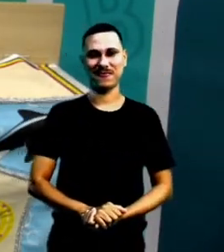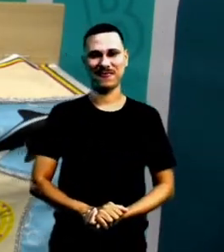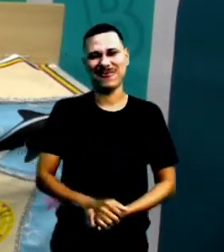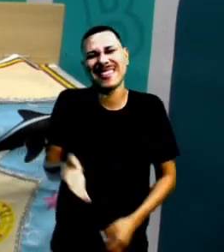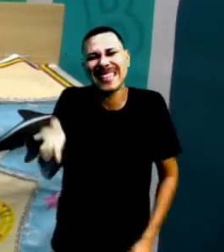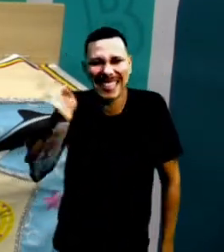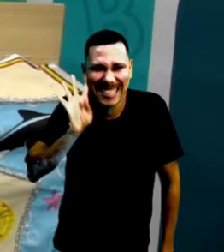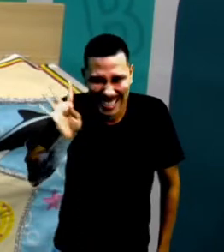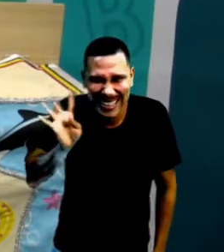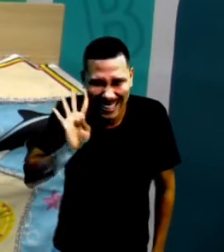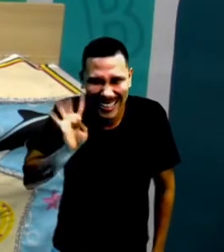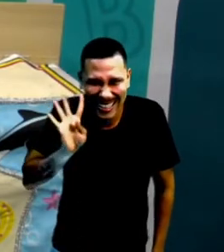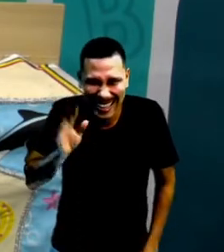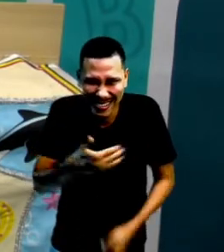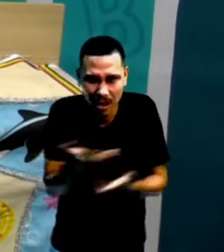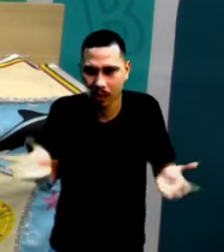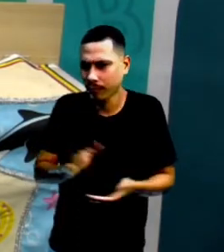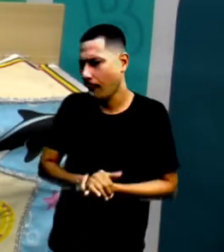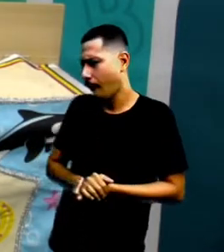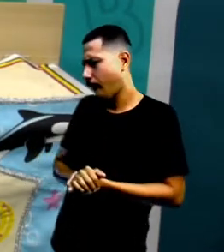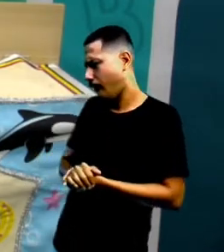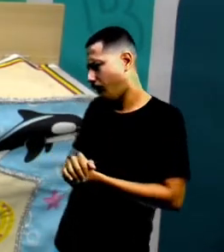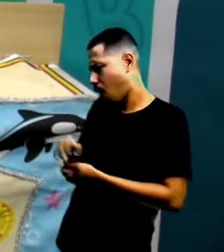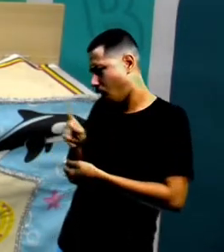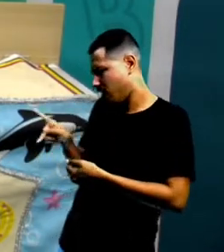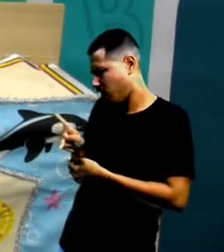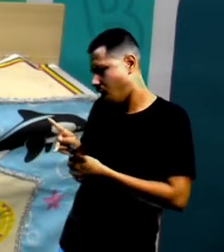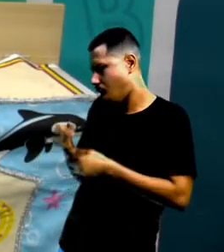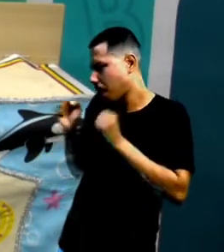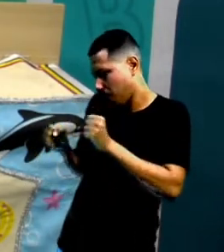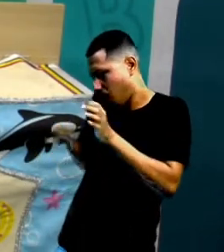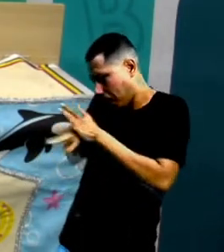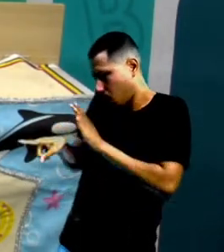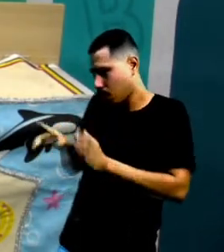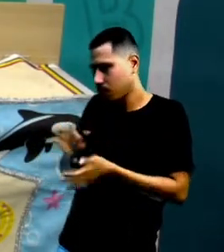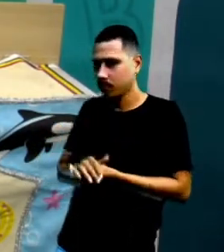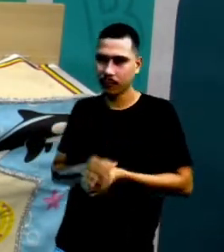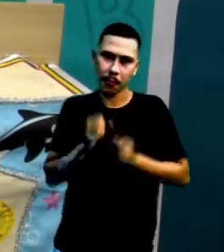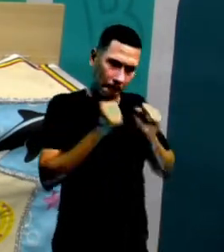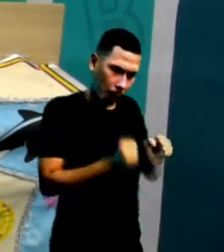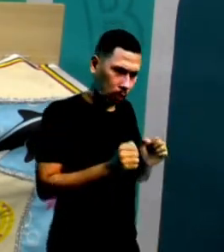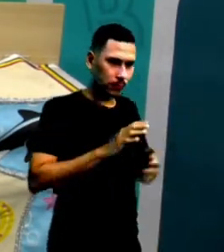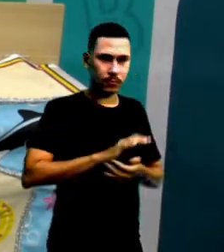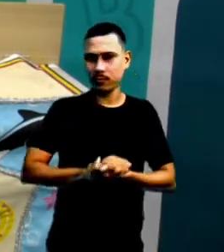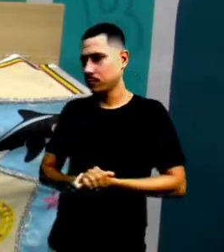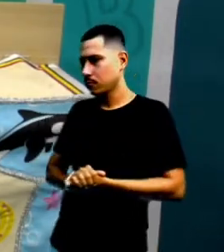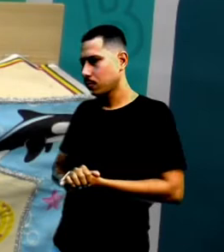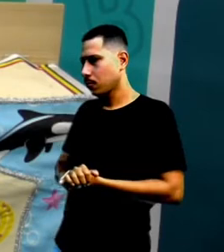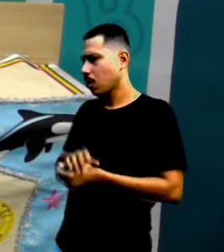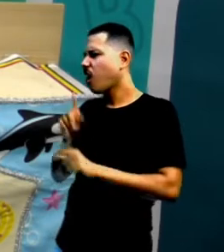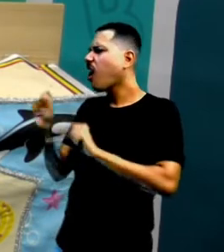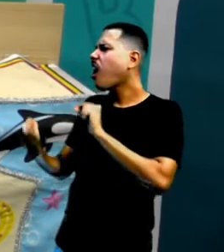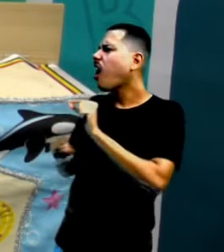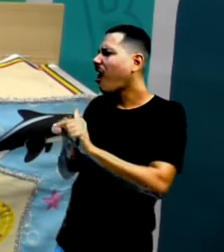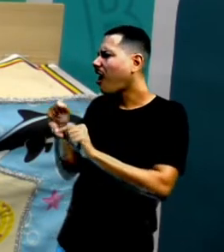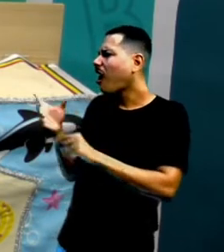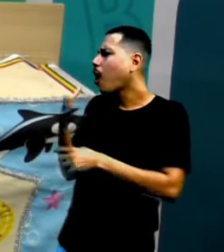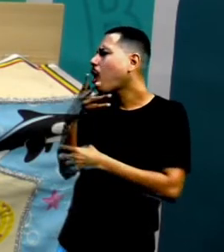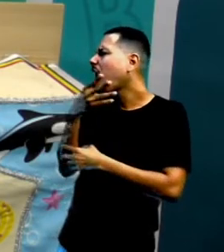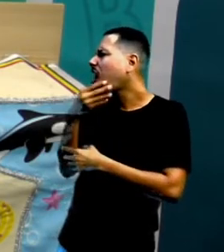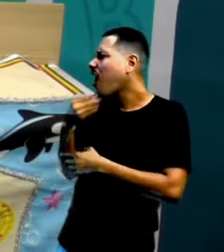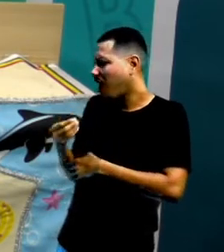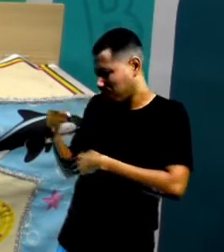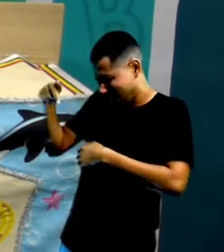Que legal, você, gente! Oi! Pode fazer a pergunta? Pode. Quem é esse, hum? Esse rapaz que está